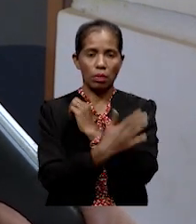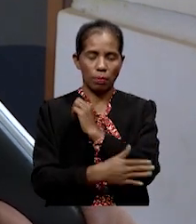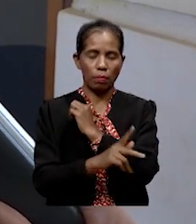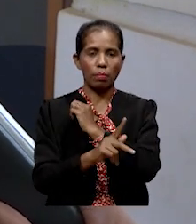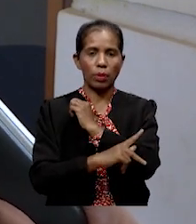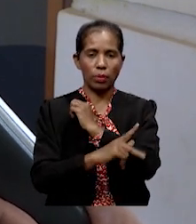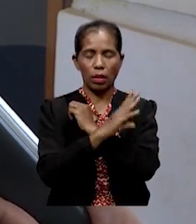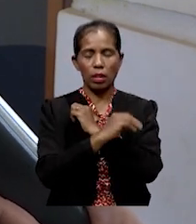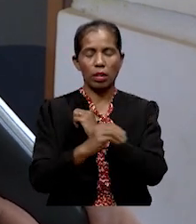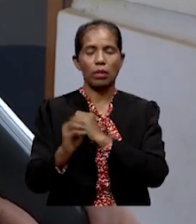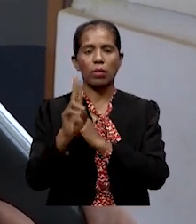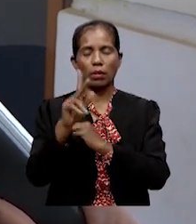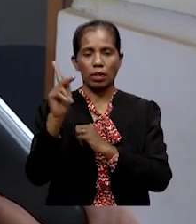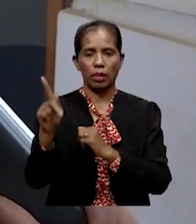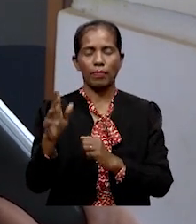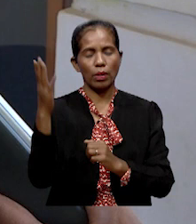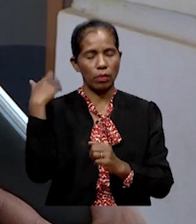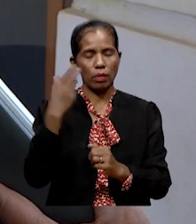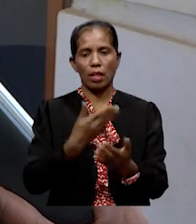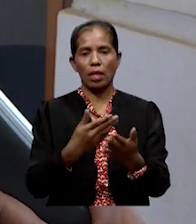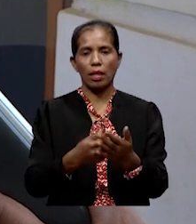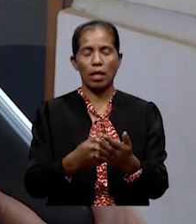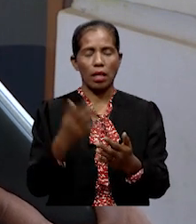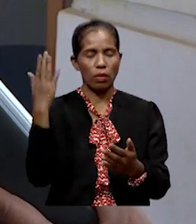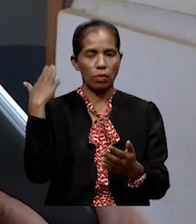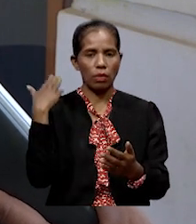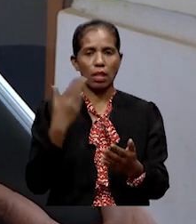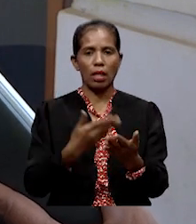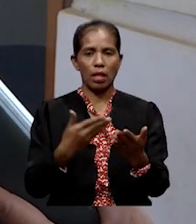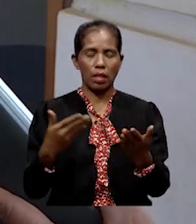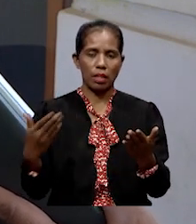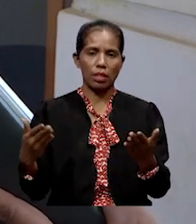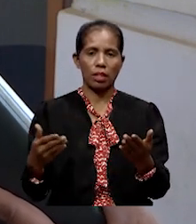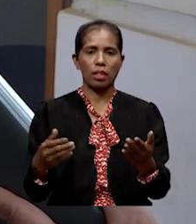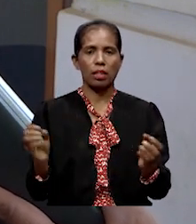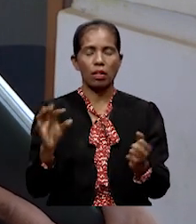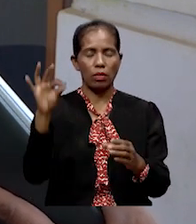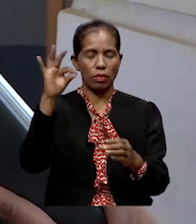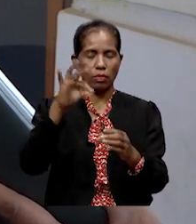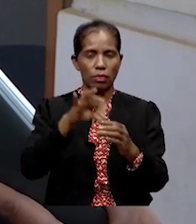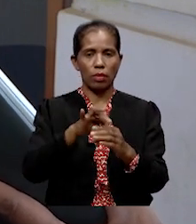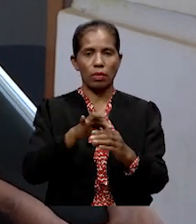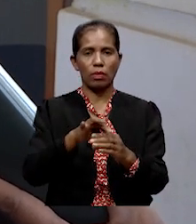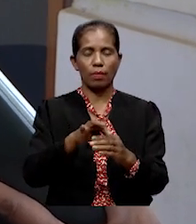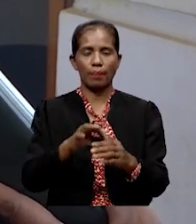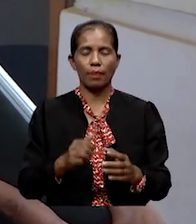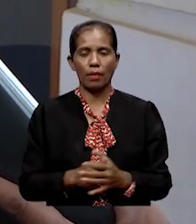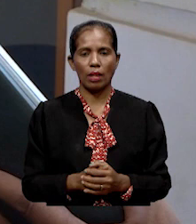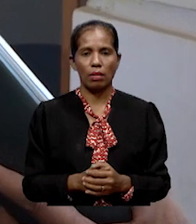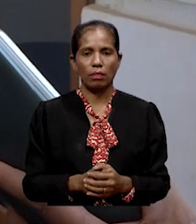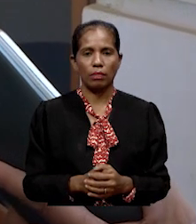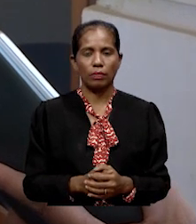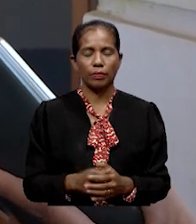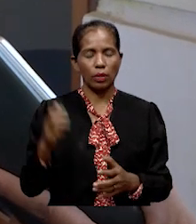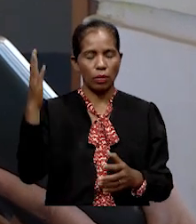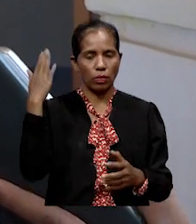tan mono hanes urnas ne material non sensitivo urnas mamuk laos material boletim de votos ne bema ka mono ne bema ka altura